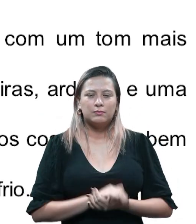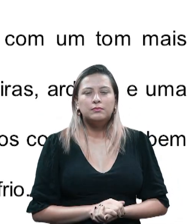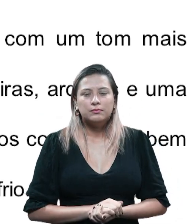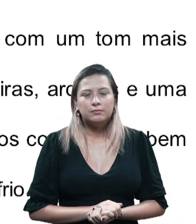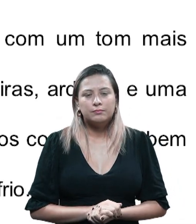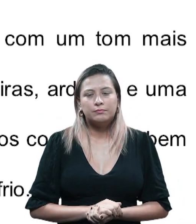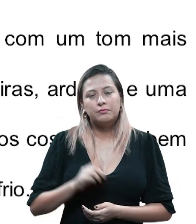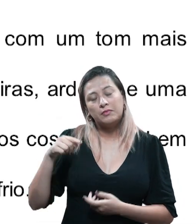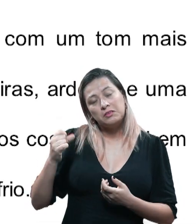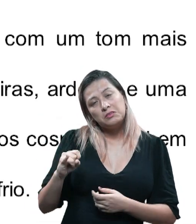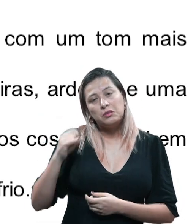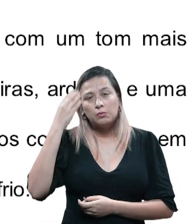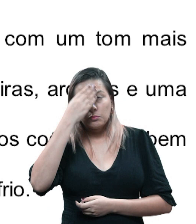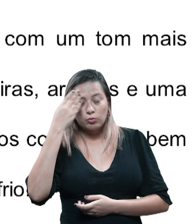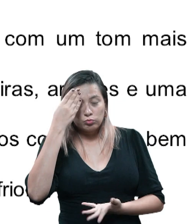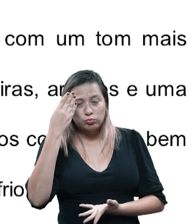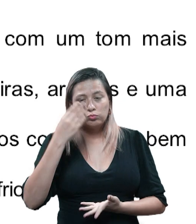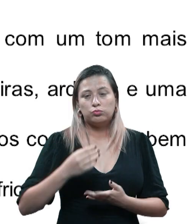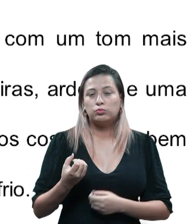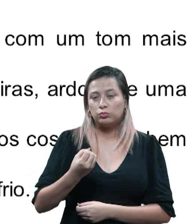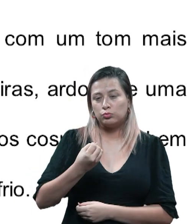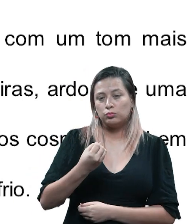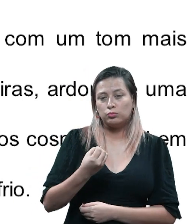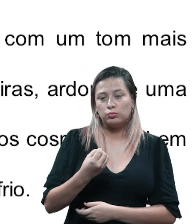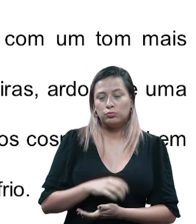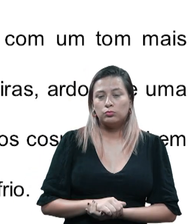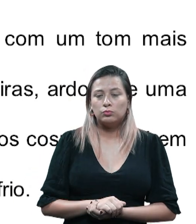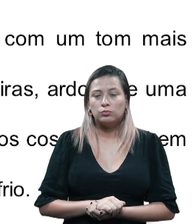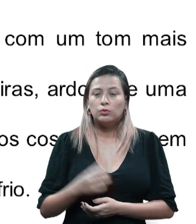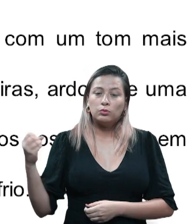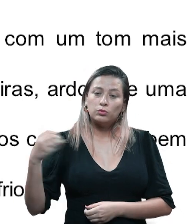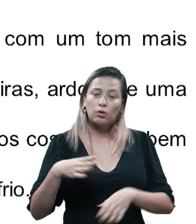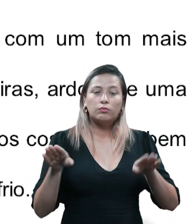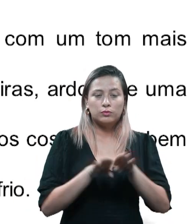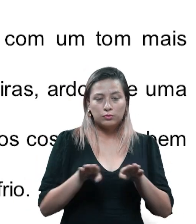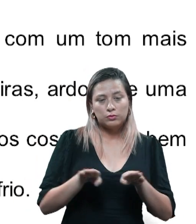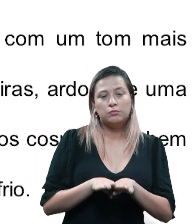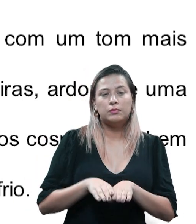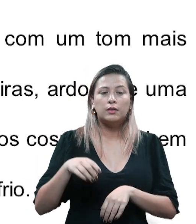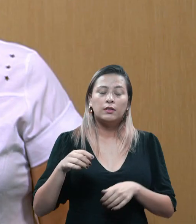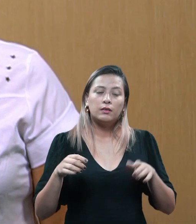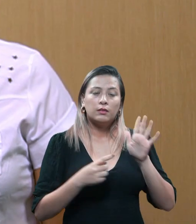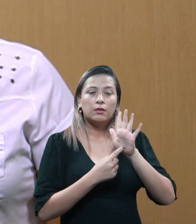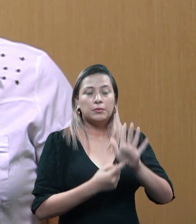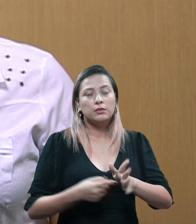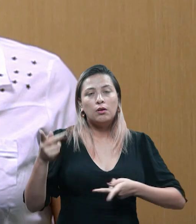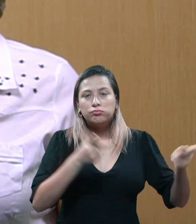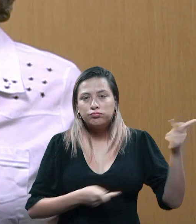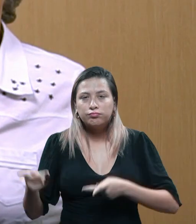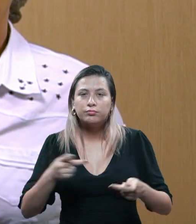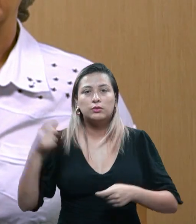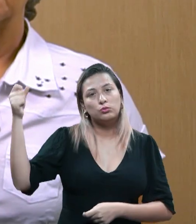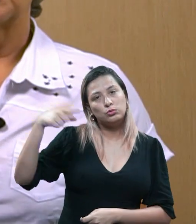uso de novos produtos cosméticos, bem como uma exposição prolongada ao sol, vento e frio. A